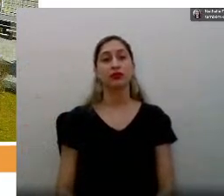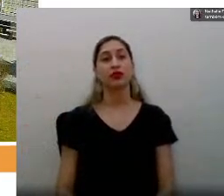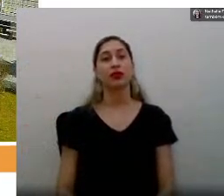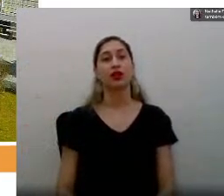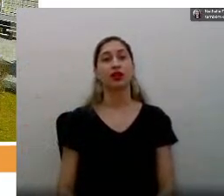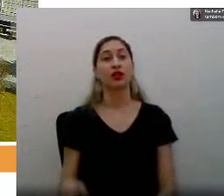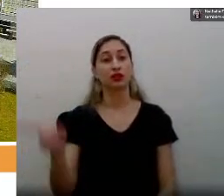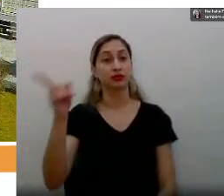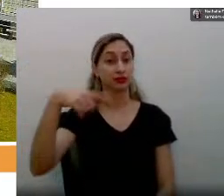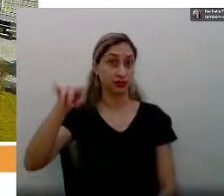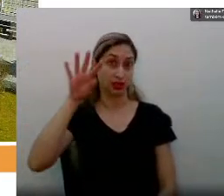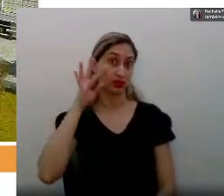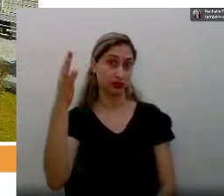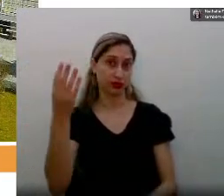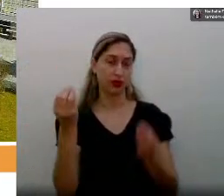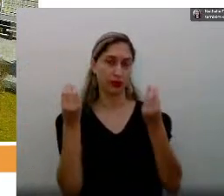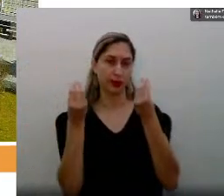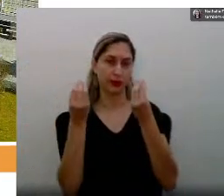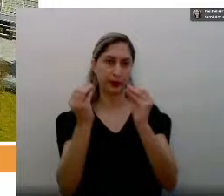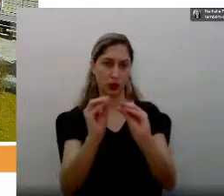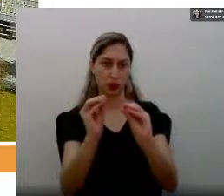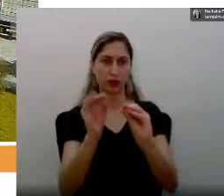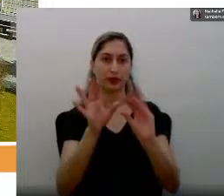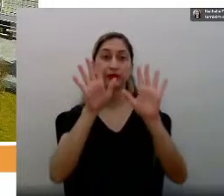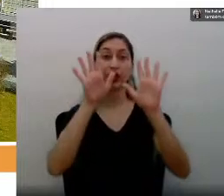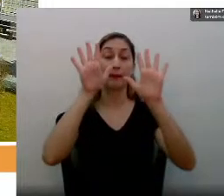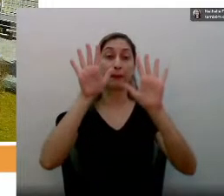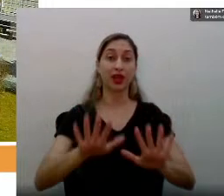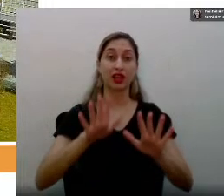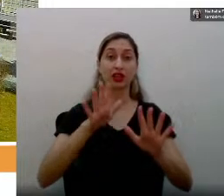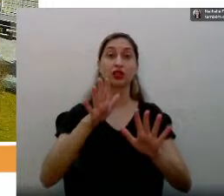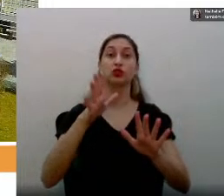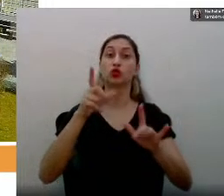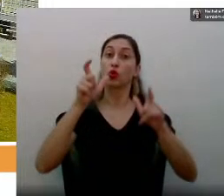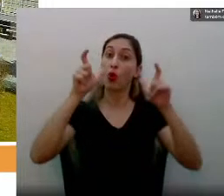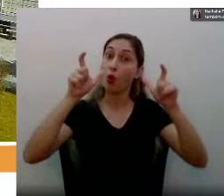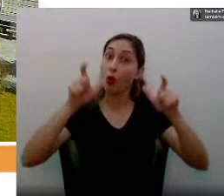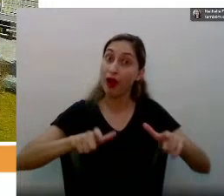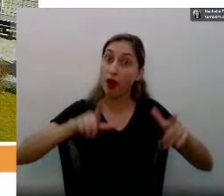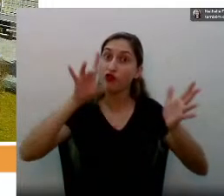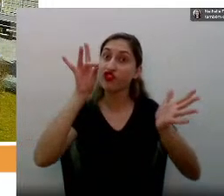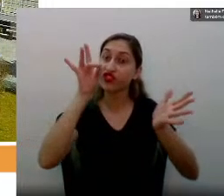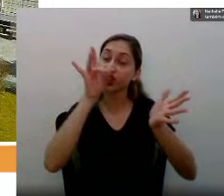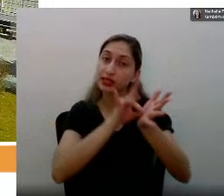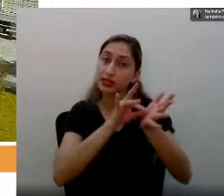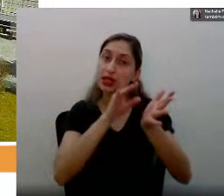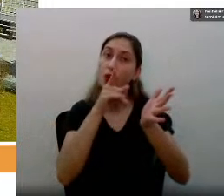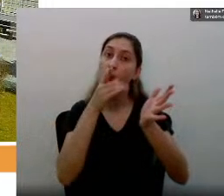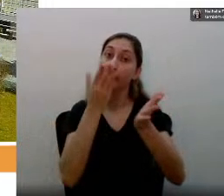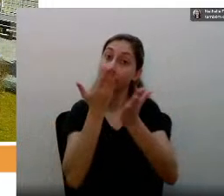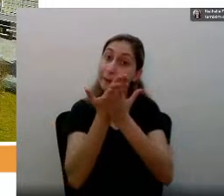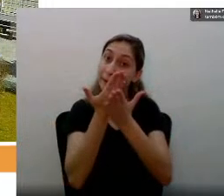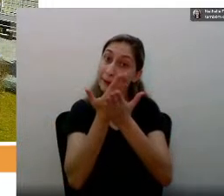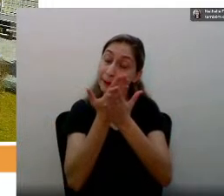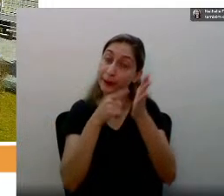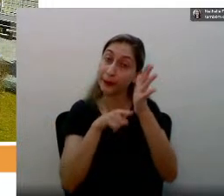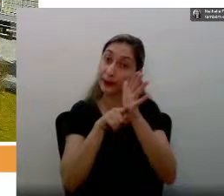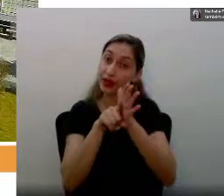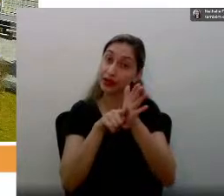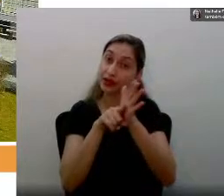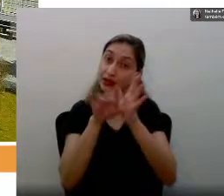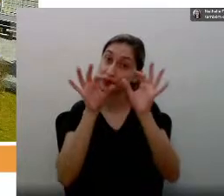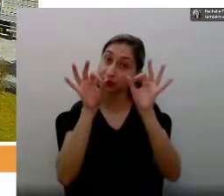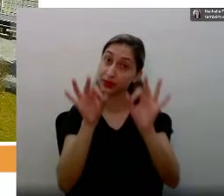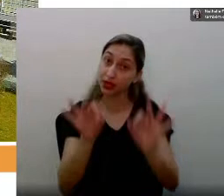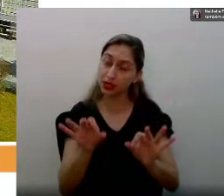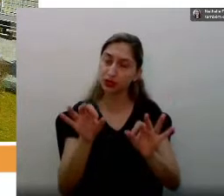vai fazer o Observatório Brasileiro né obs e eu fiz com mesmo para estudo a gente vai colocar aqui em